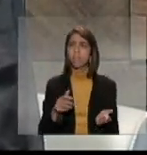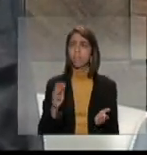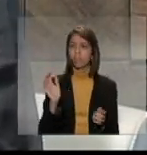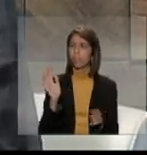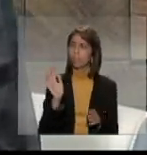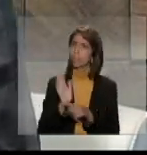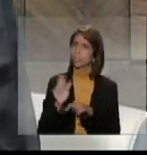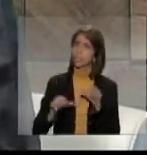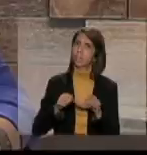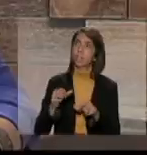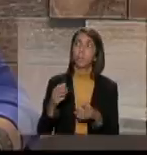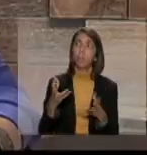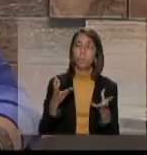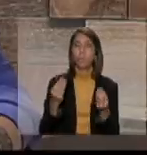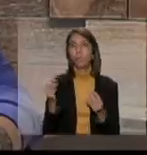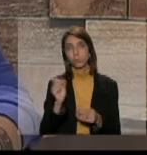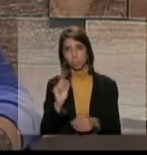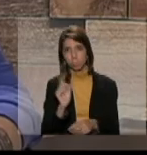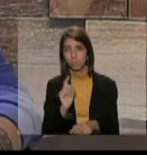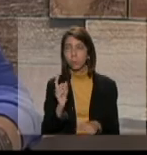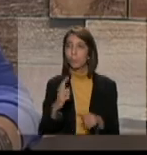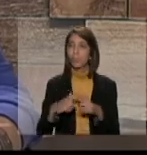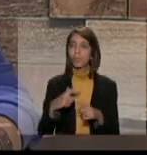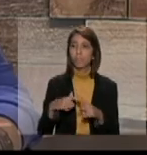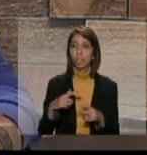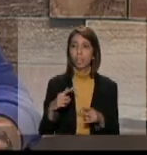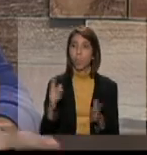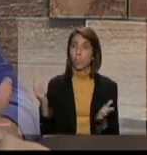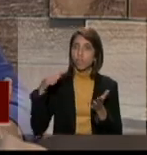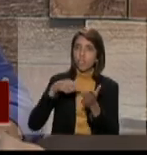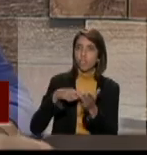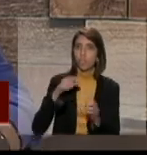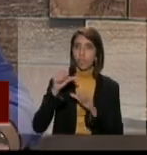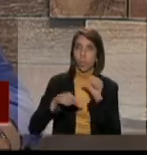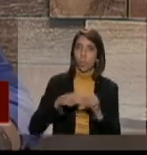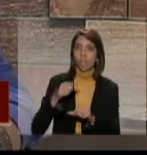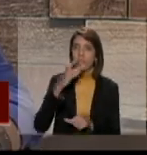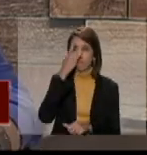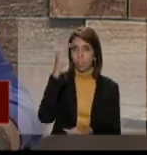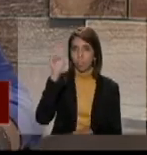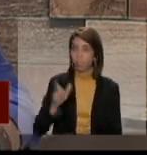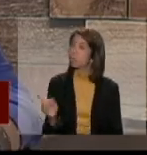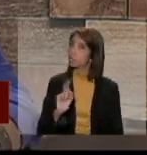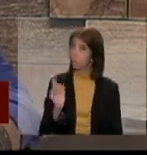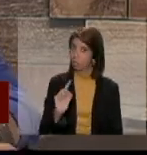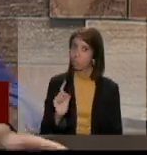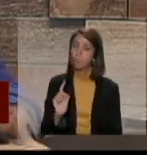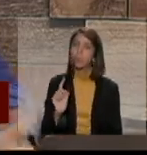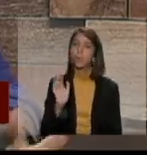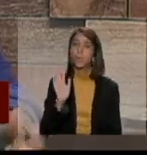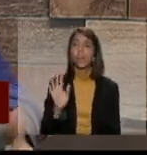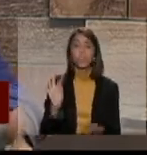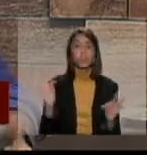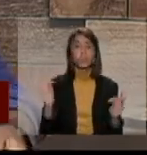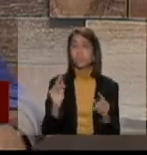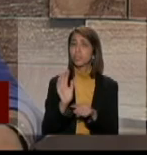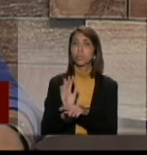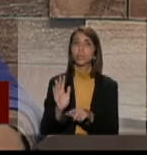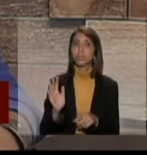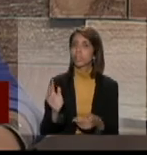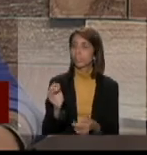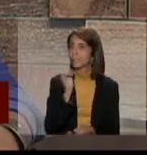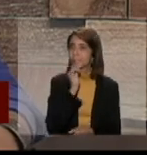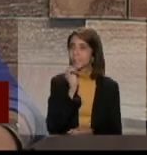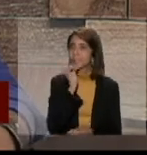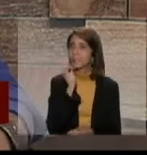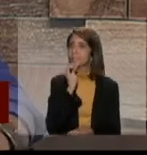mudar a ajuda a mudar não é tanto assim porque não tem essa função mesmo de fato não tem é eu acho que tudo ajuda a mudar